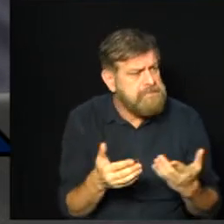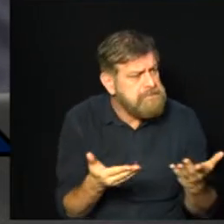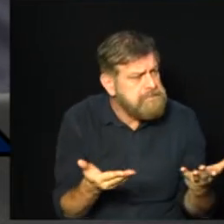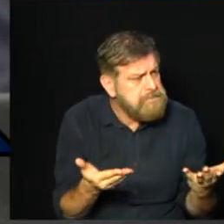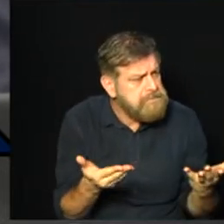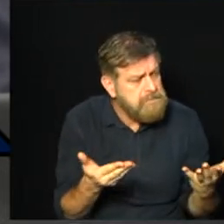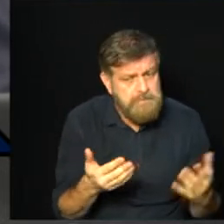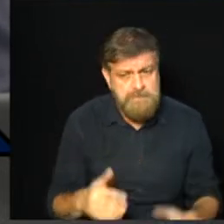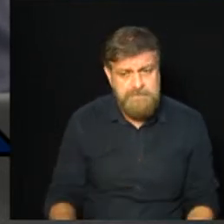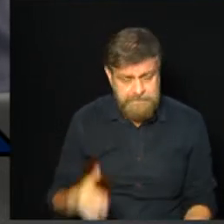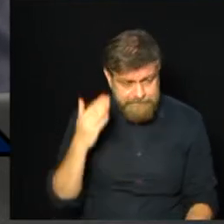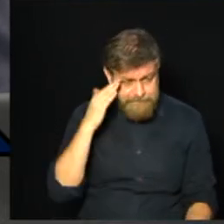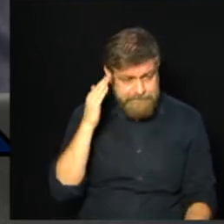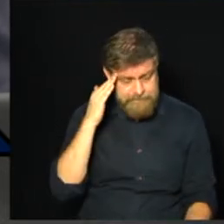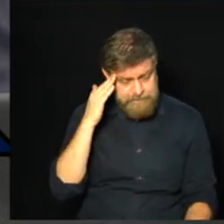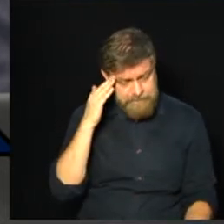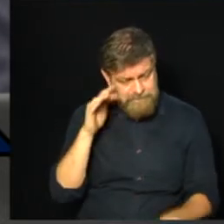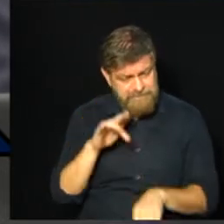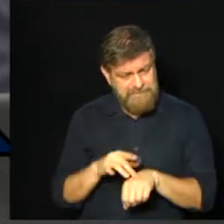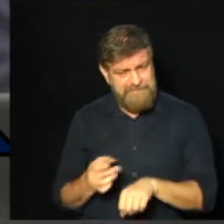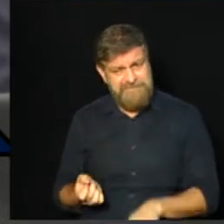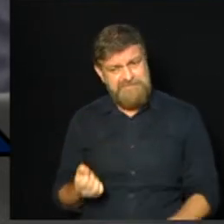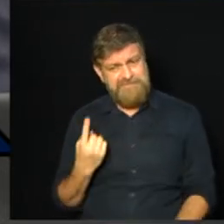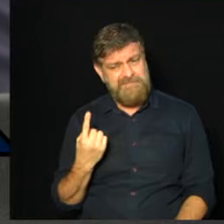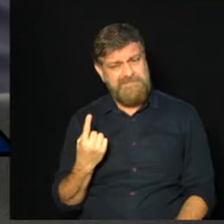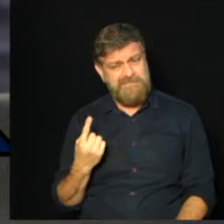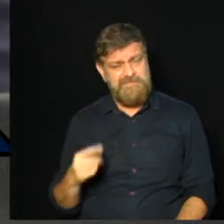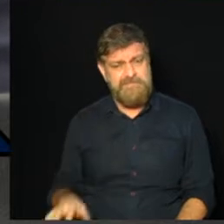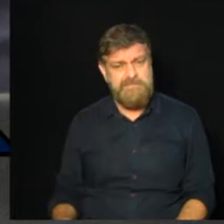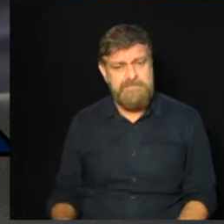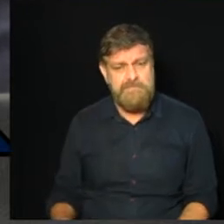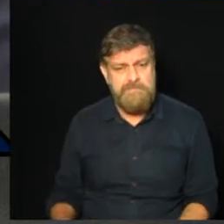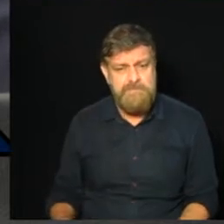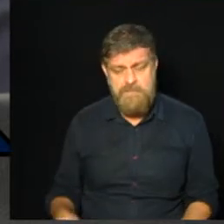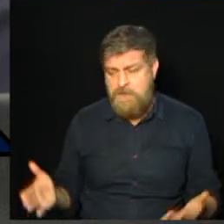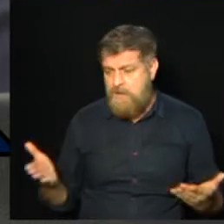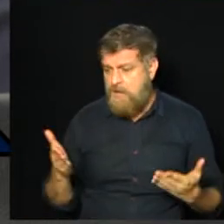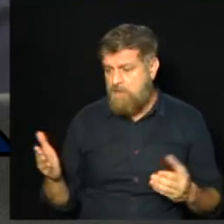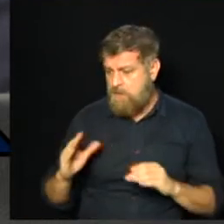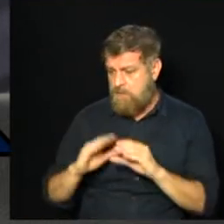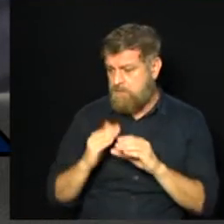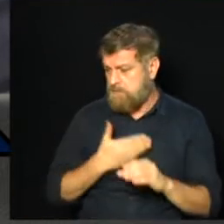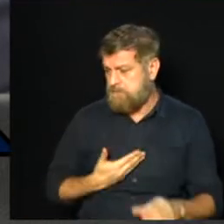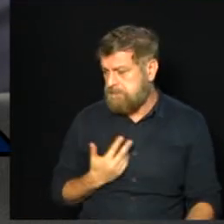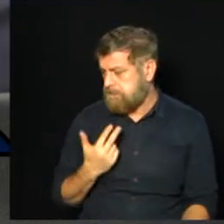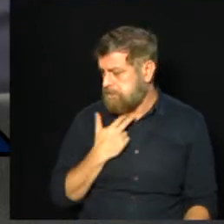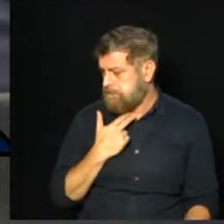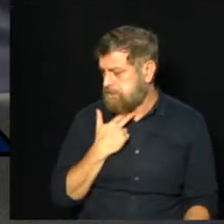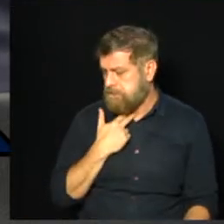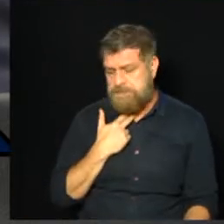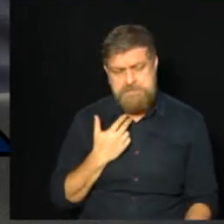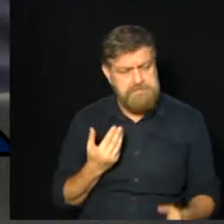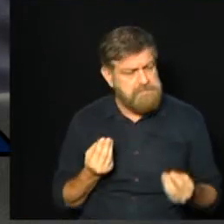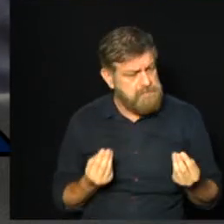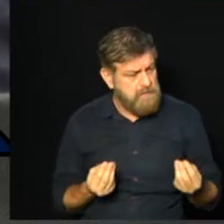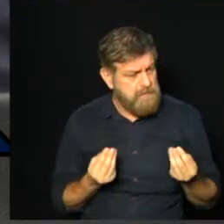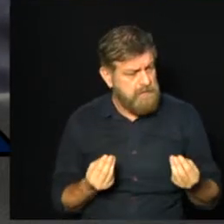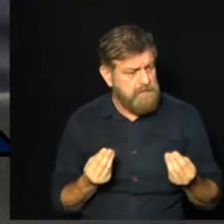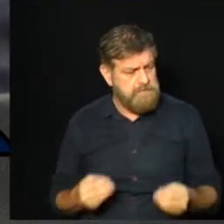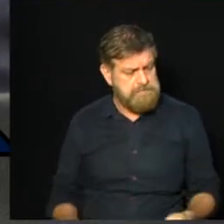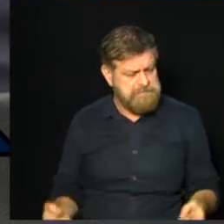Então, me causa um pouco estranheza essa informação aqui. Queria também um